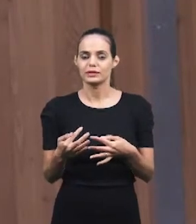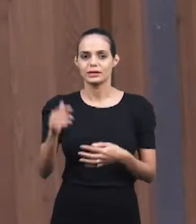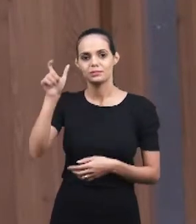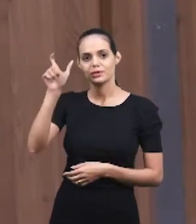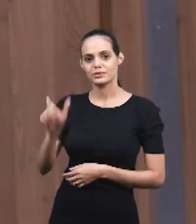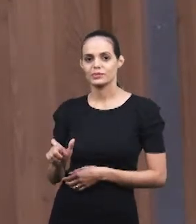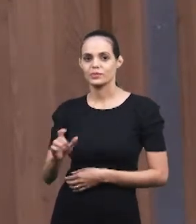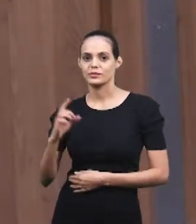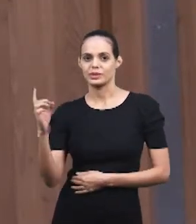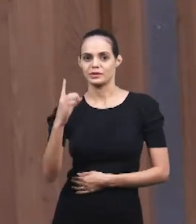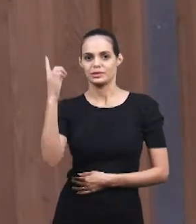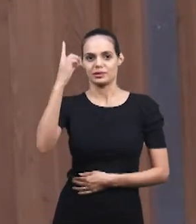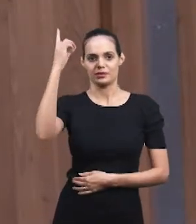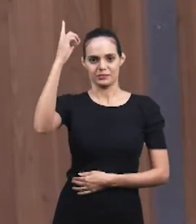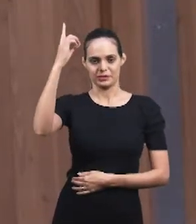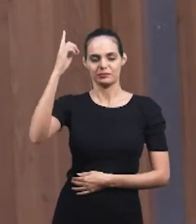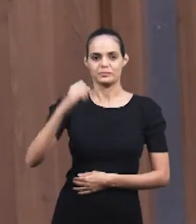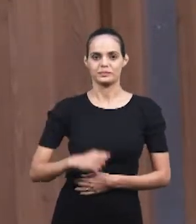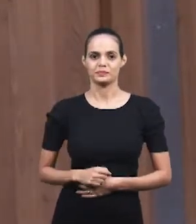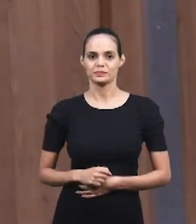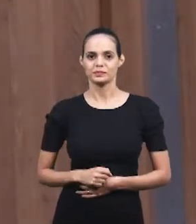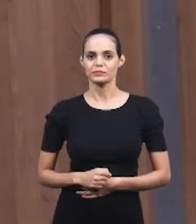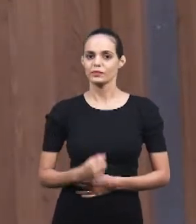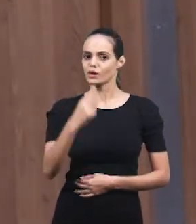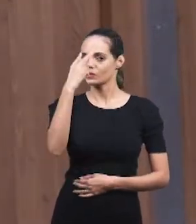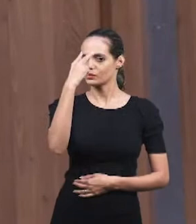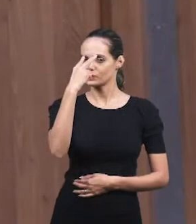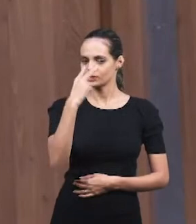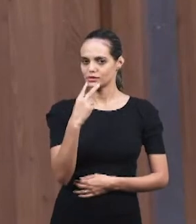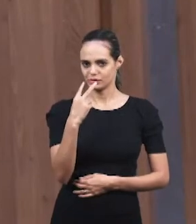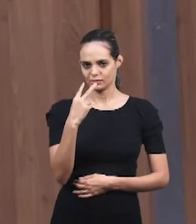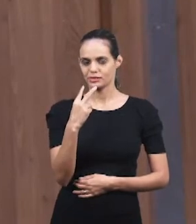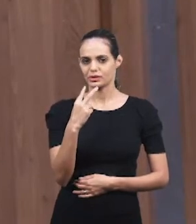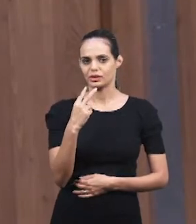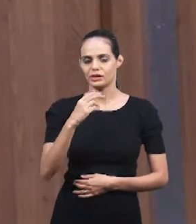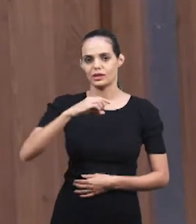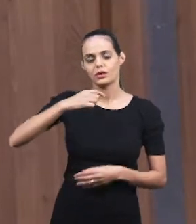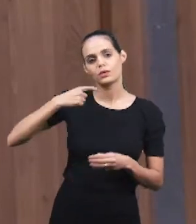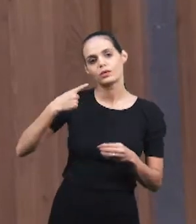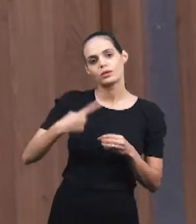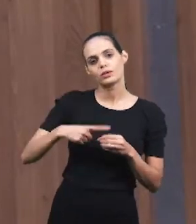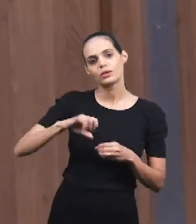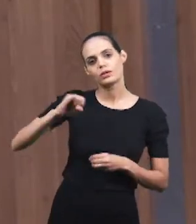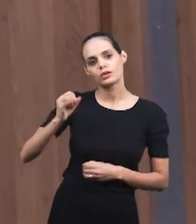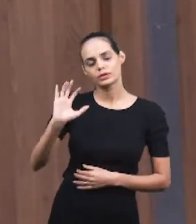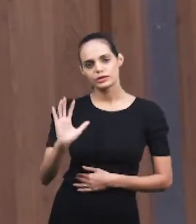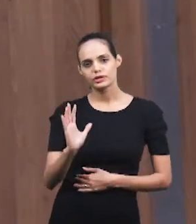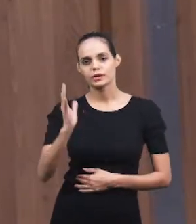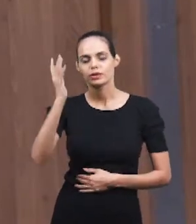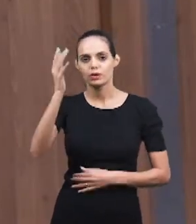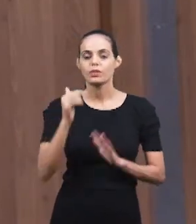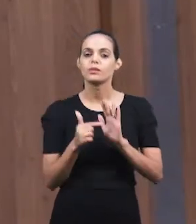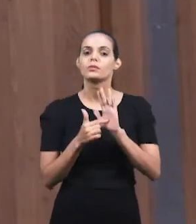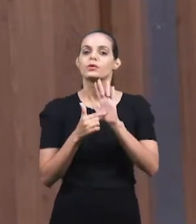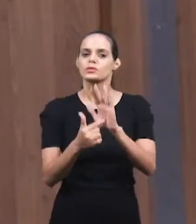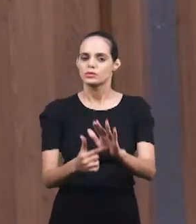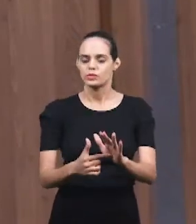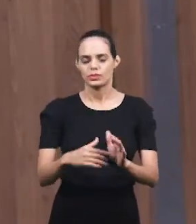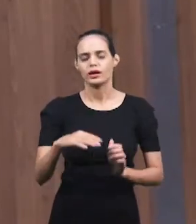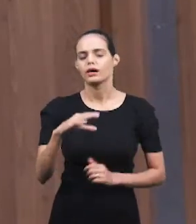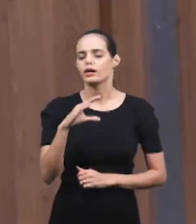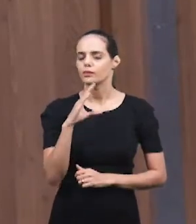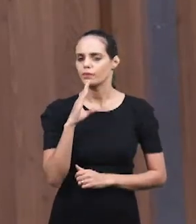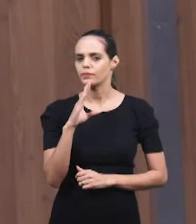Davi. E foi assim que o cego Jericó mostrou ali o seu conhecimento a respeito de Jesus.